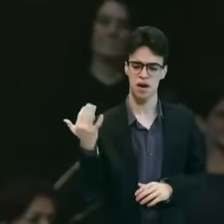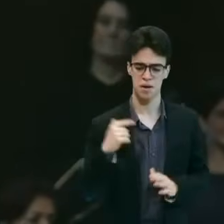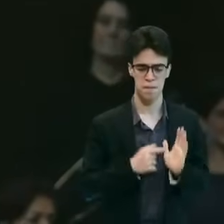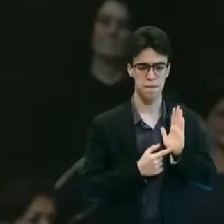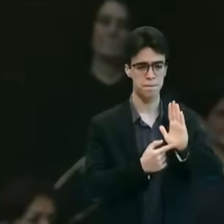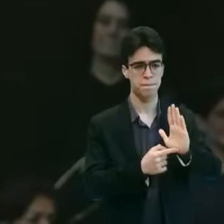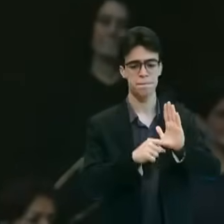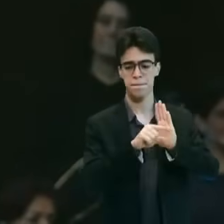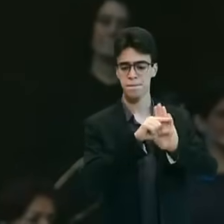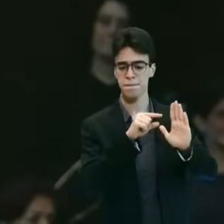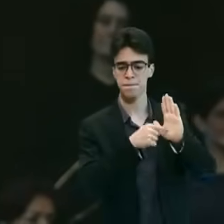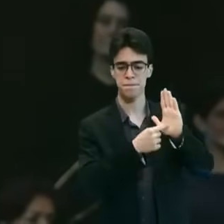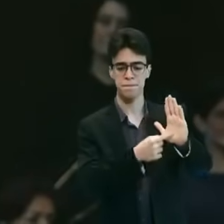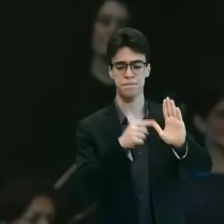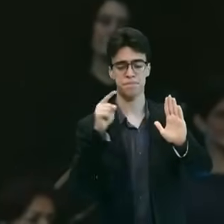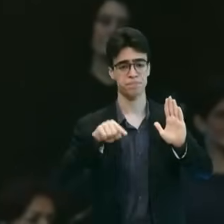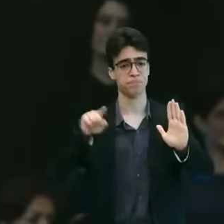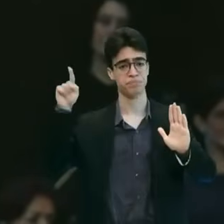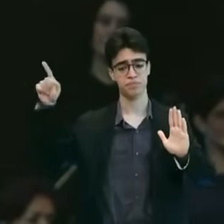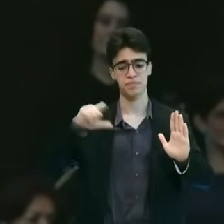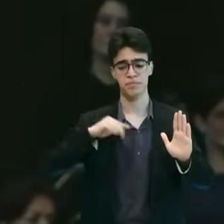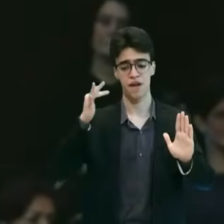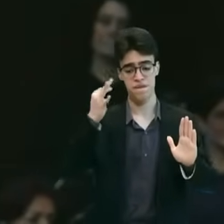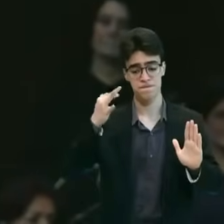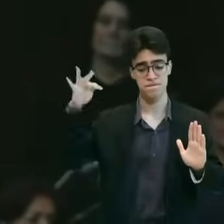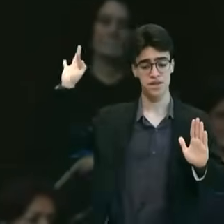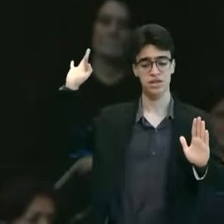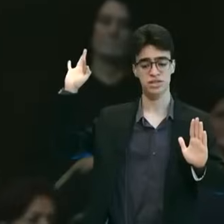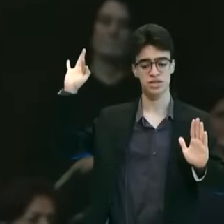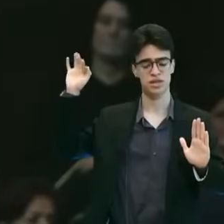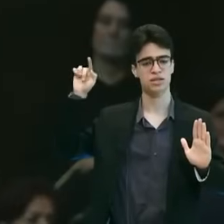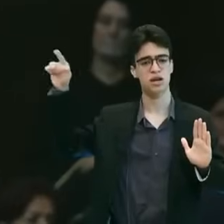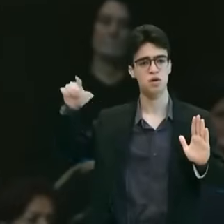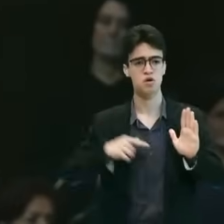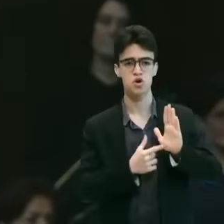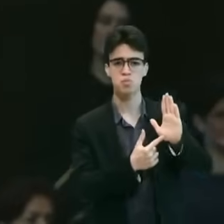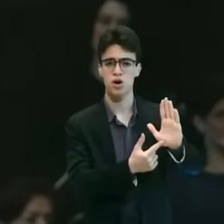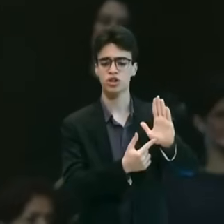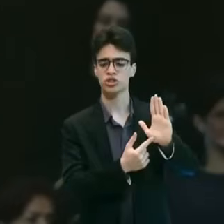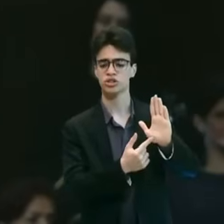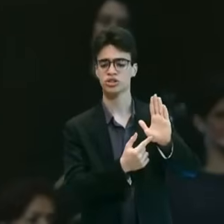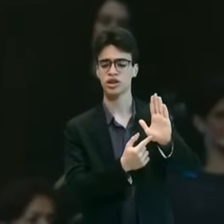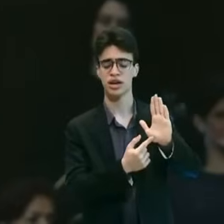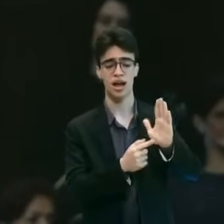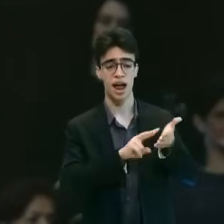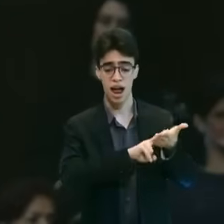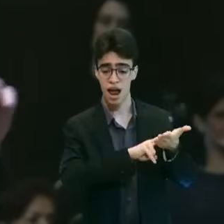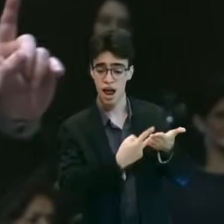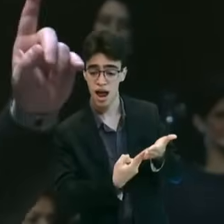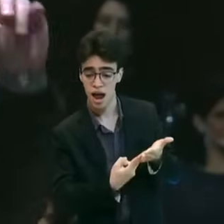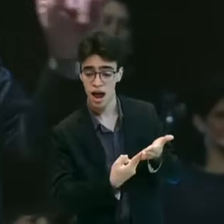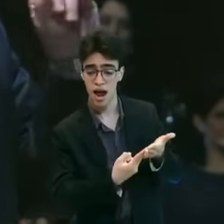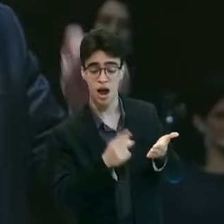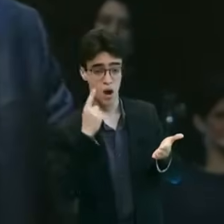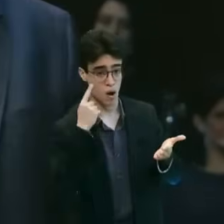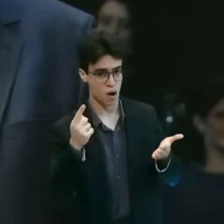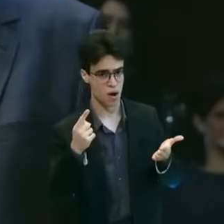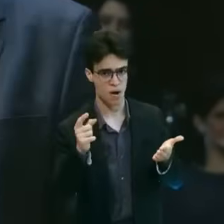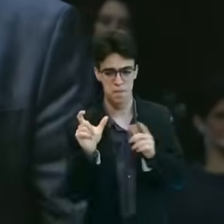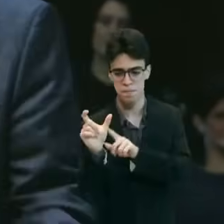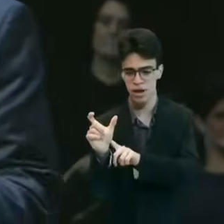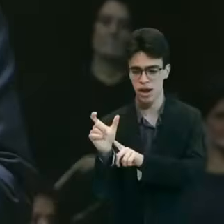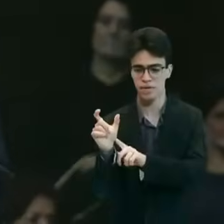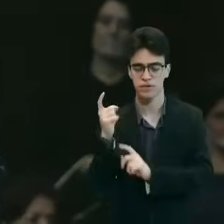especialmente a versão da Bíblia em francês, ela coloca a tradução da seguinte maneira. Olha que